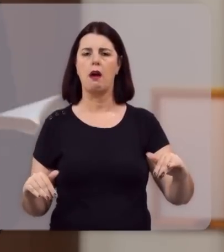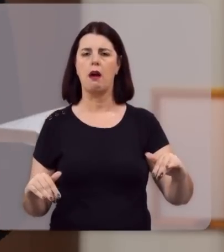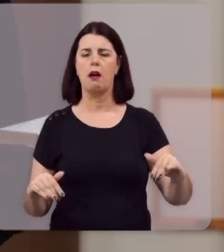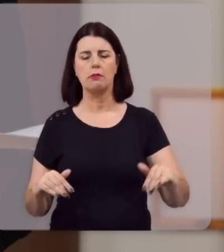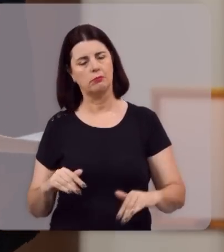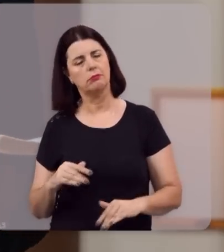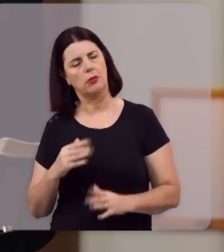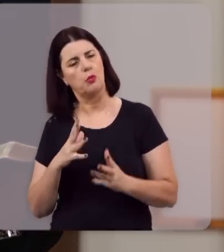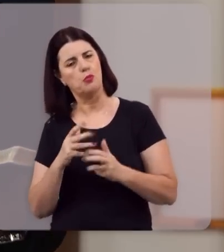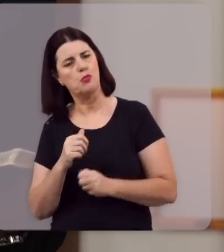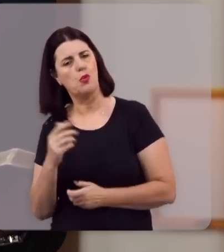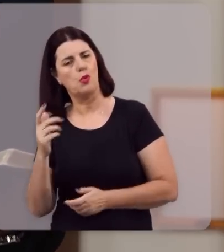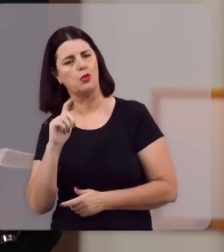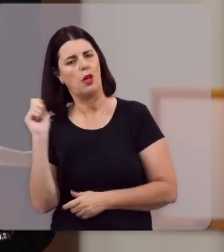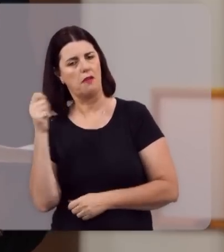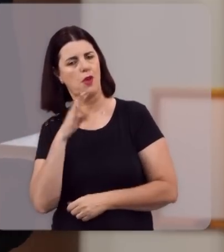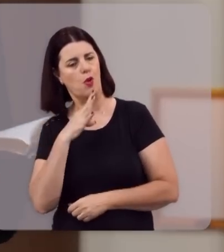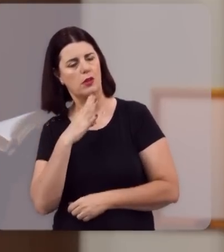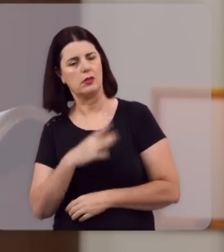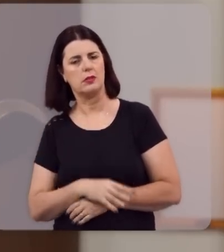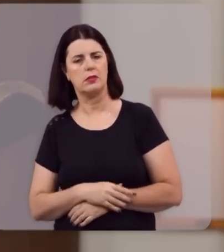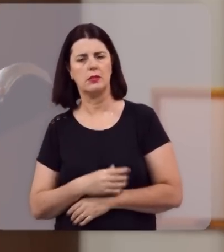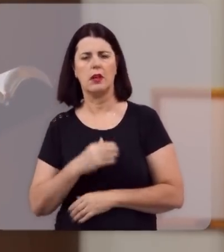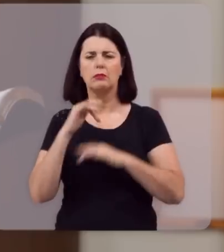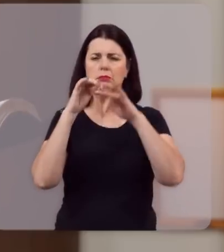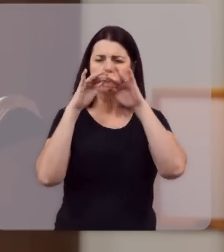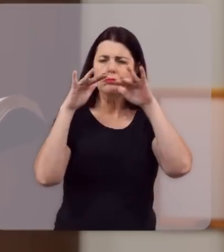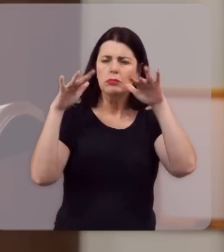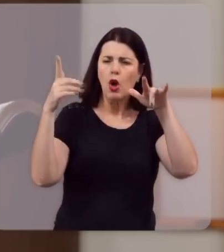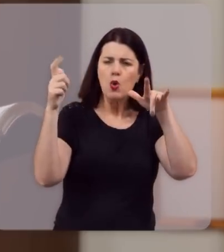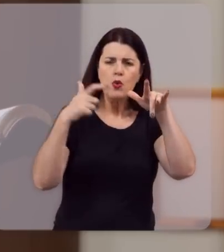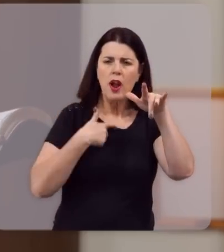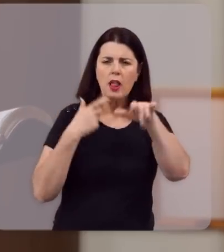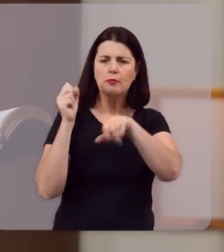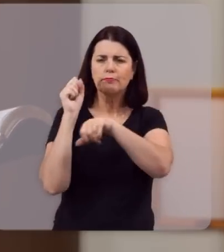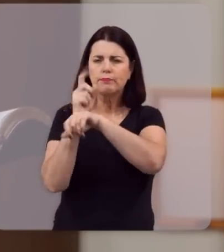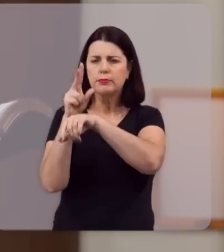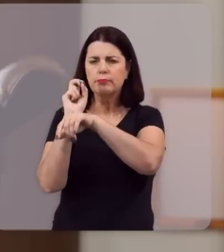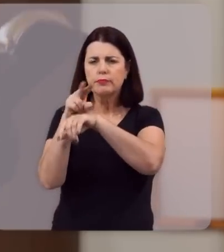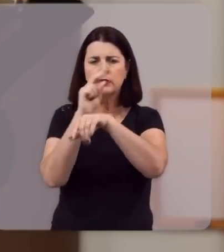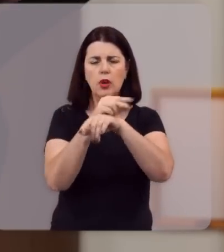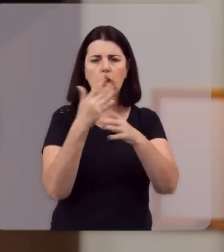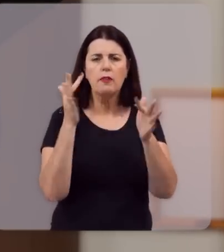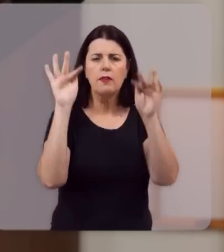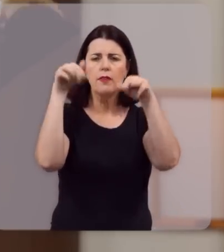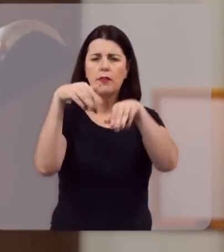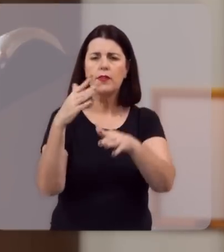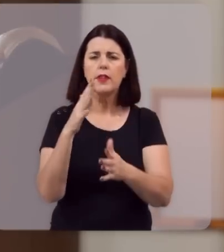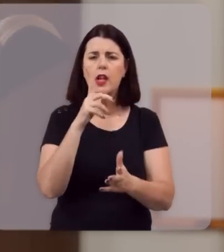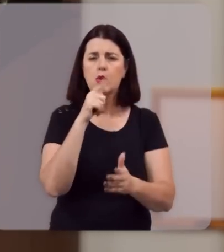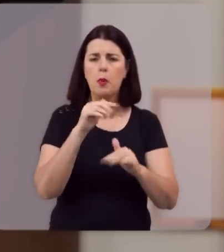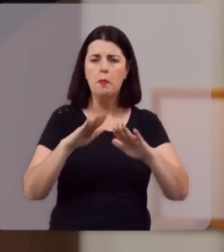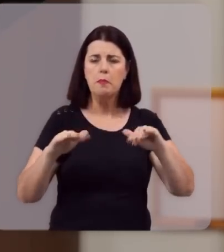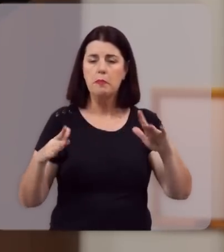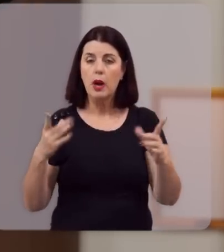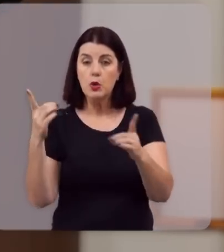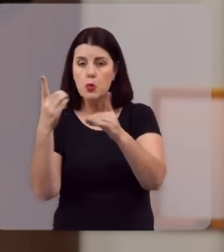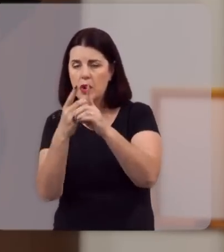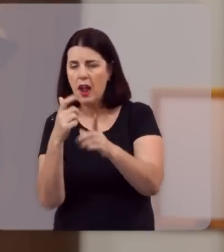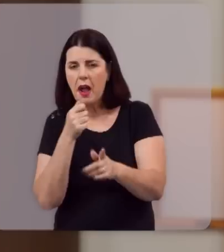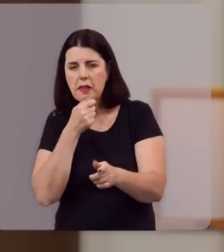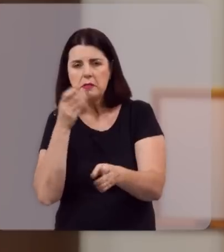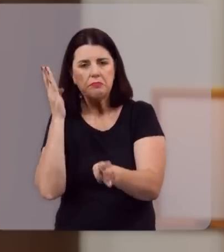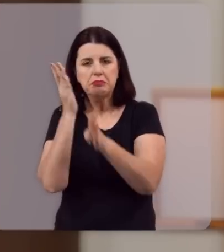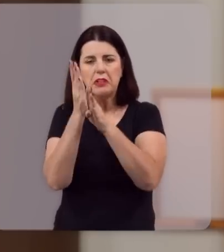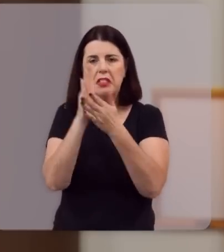era o mundo que ele conhecia Horizonte ainda não explorados os confins dos mares Os territórios ainda